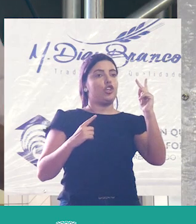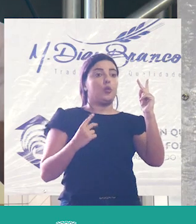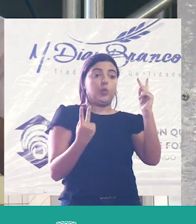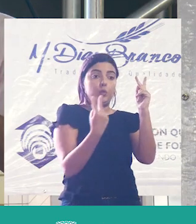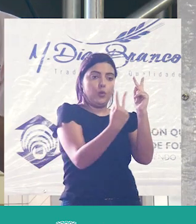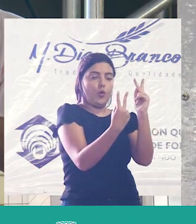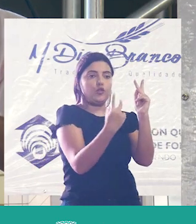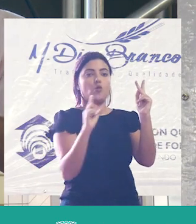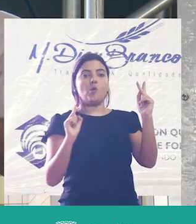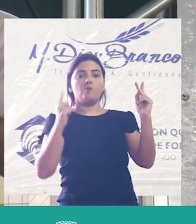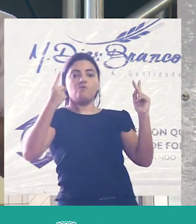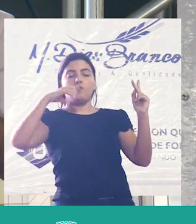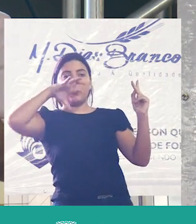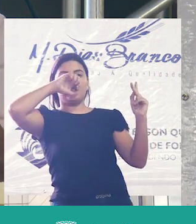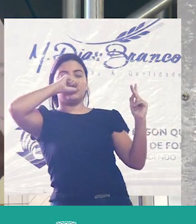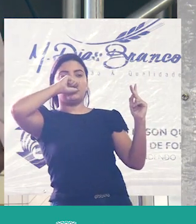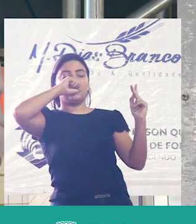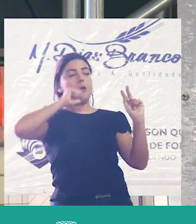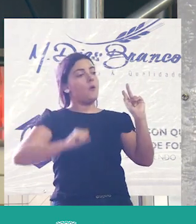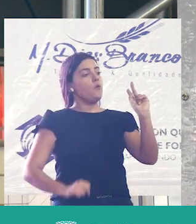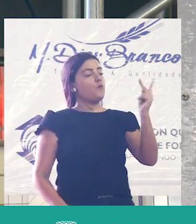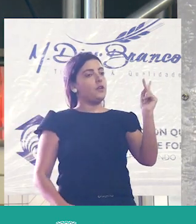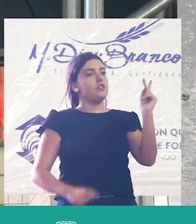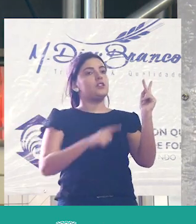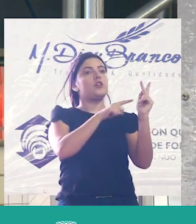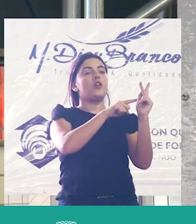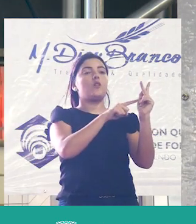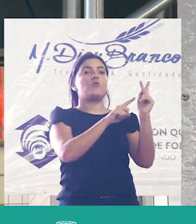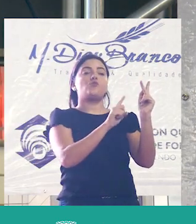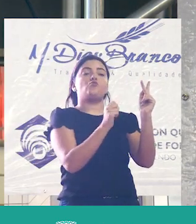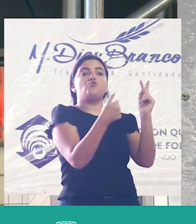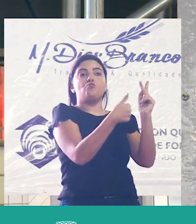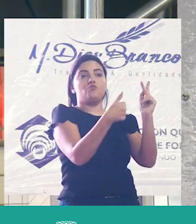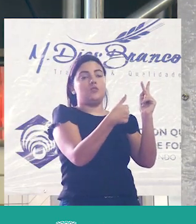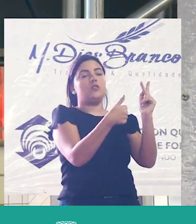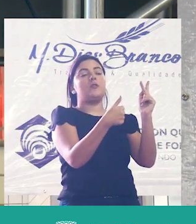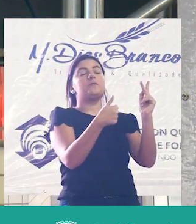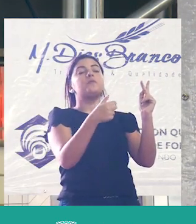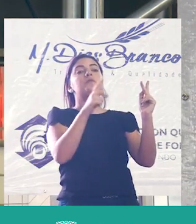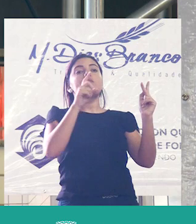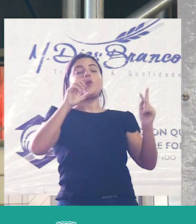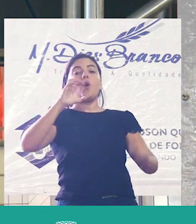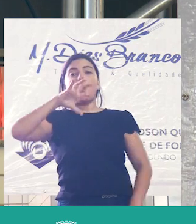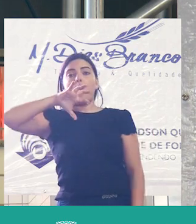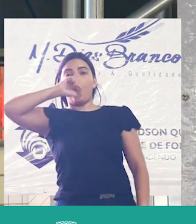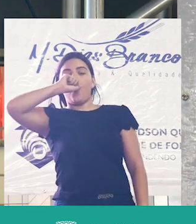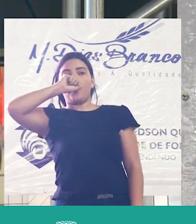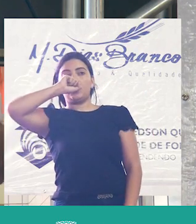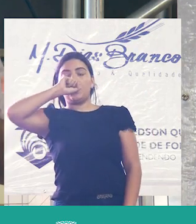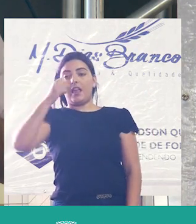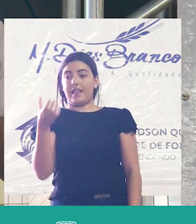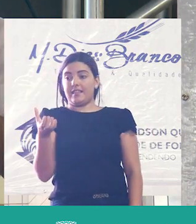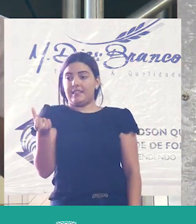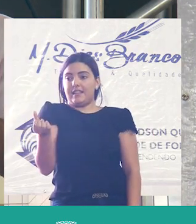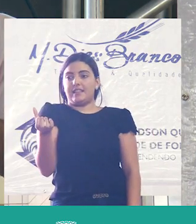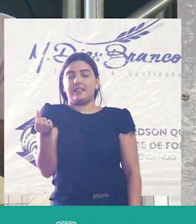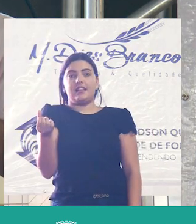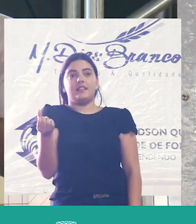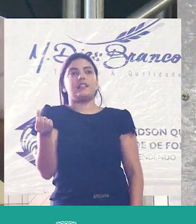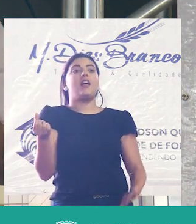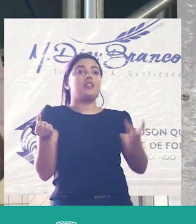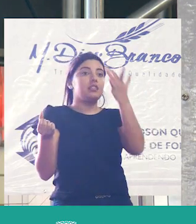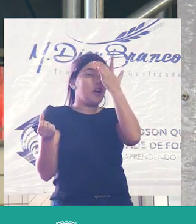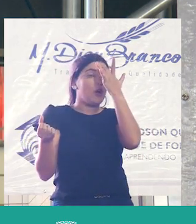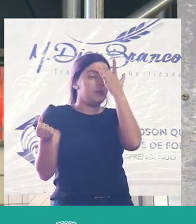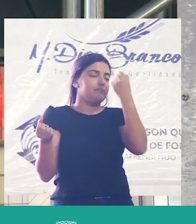oxigênio. O hidrogênio é um elemento de massa atômica 1. O oxigênio é um elemento de massa atômica 16. Tem que